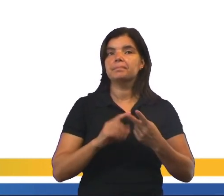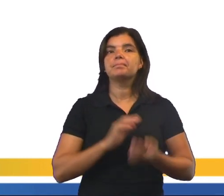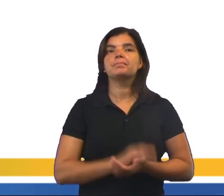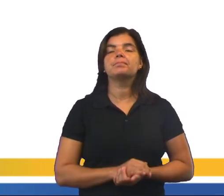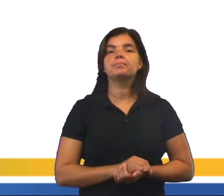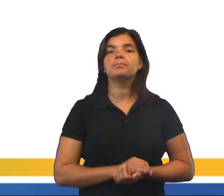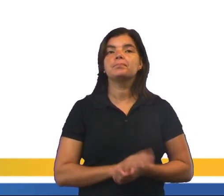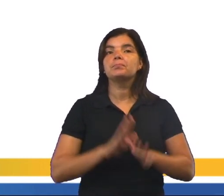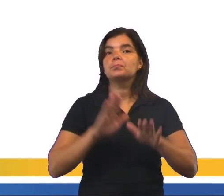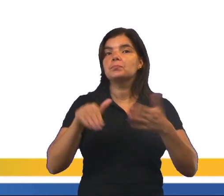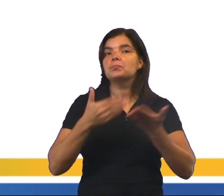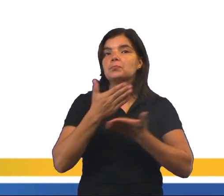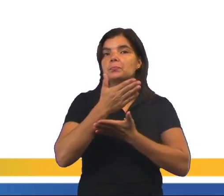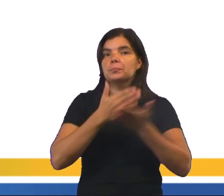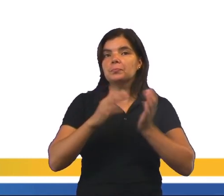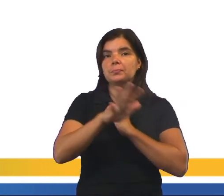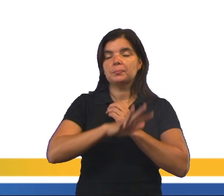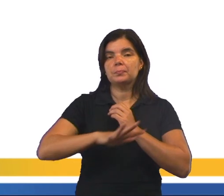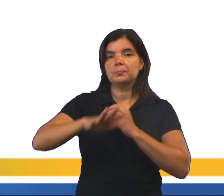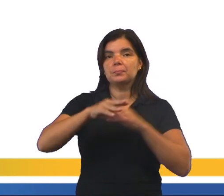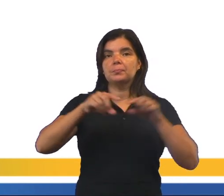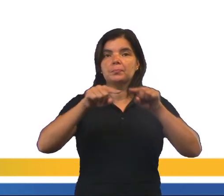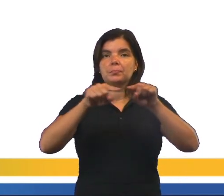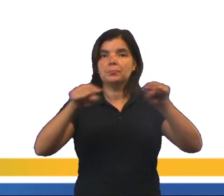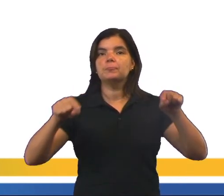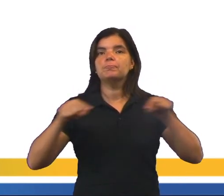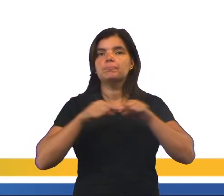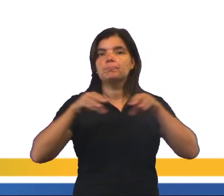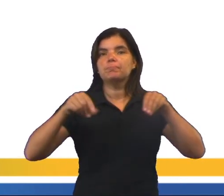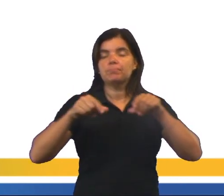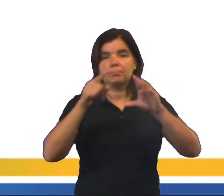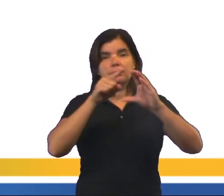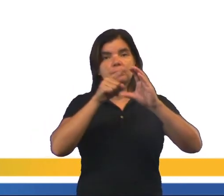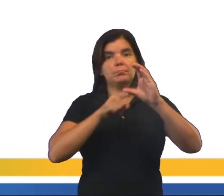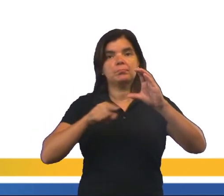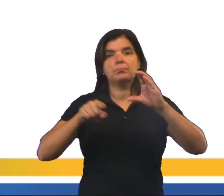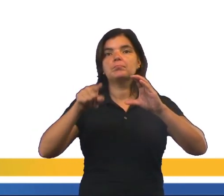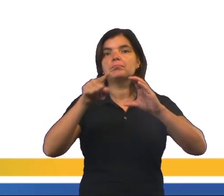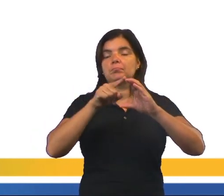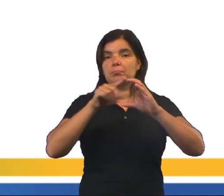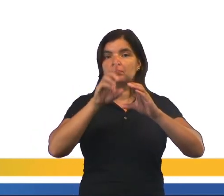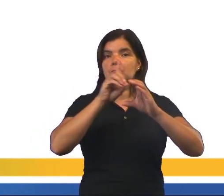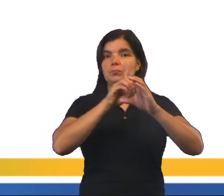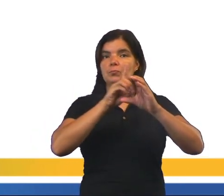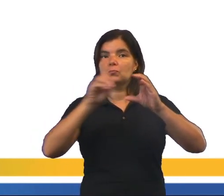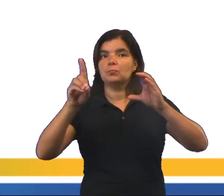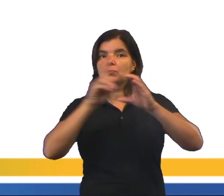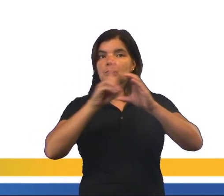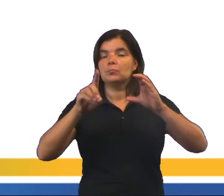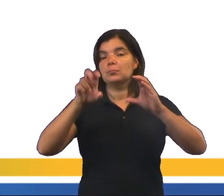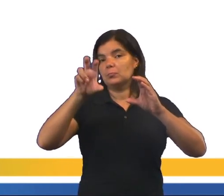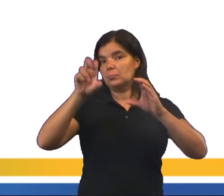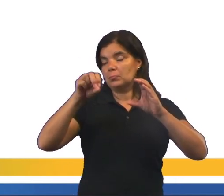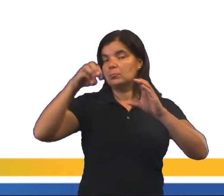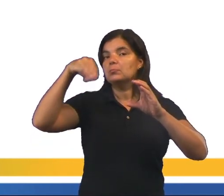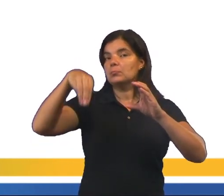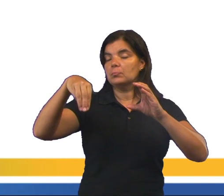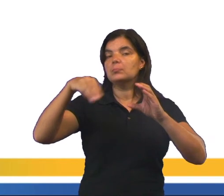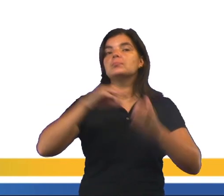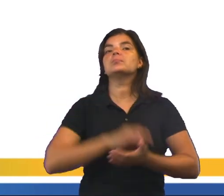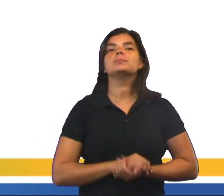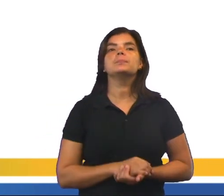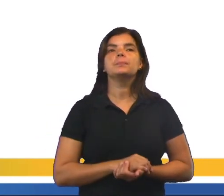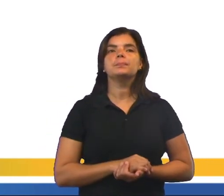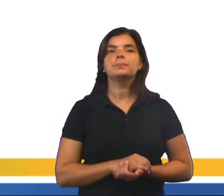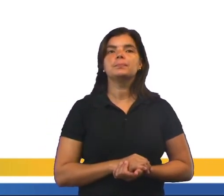pessoal. Situação 2. Qual é a metade da área de um terreno de formato circular cujo diâmetro mede 50 metros? Olha aqui, agora o